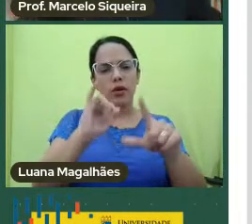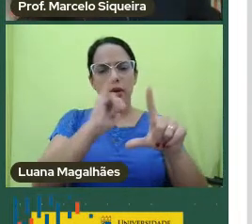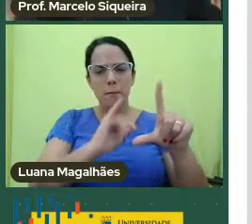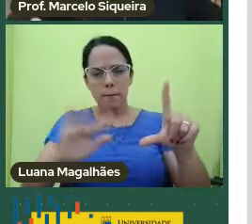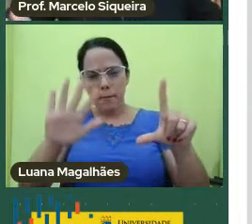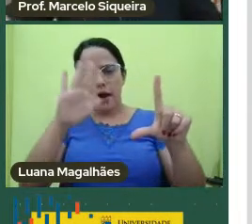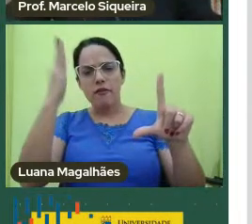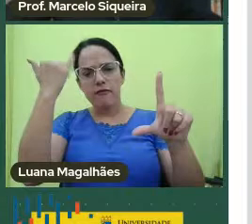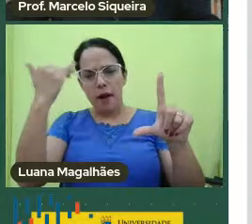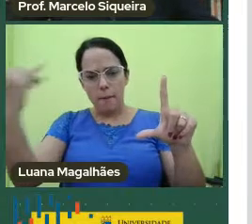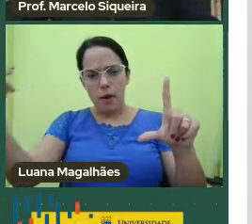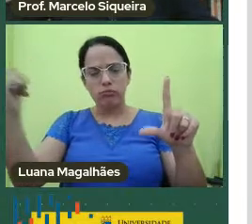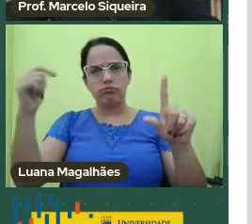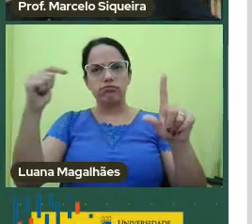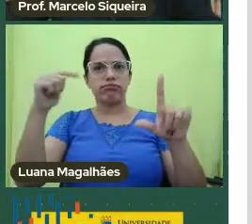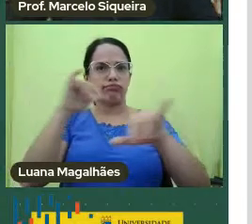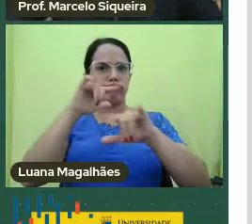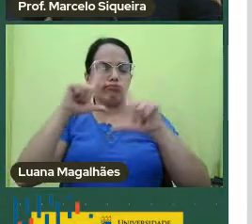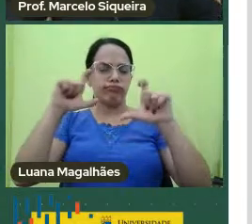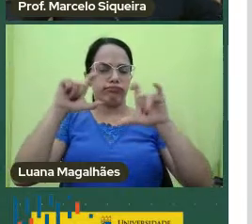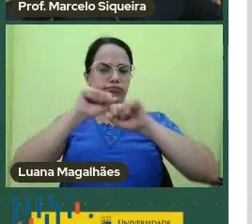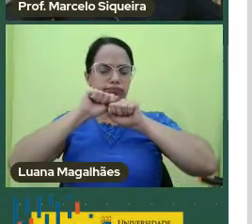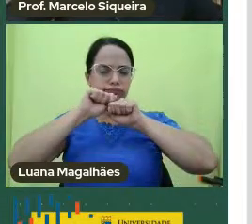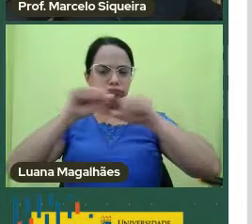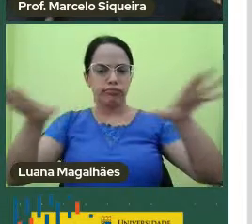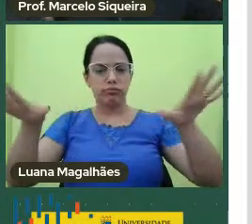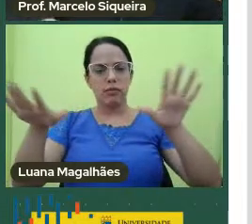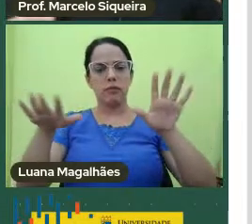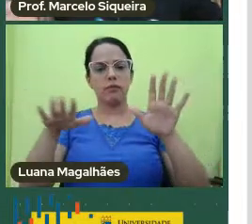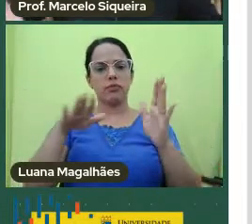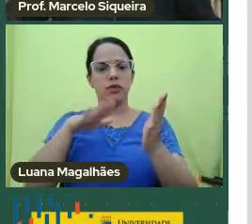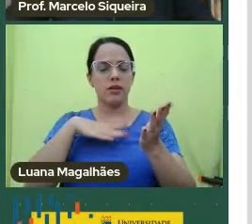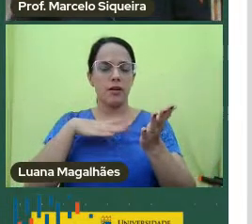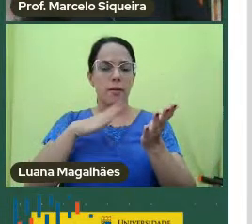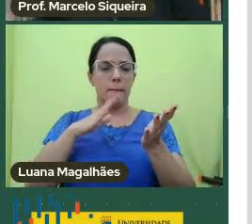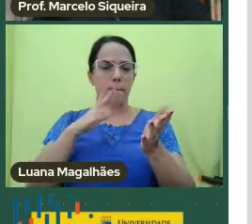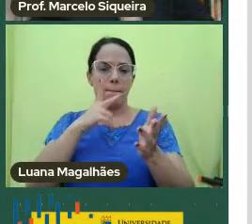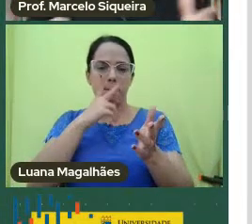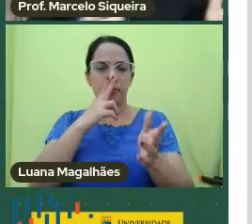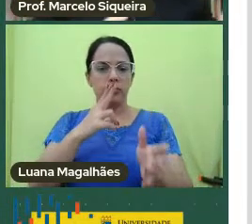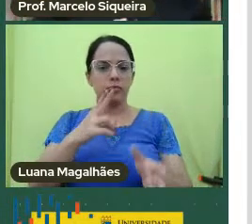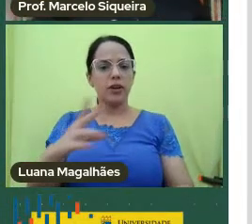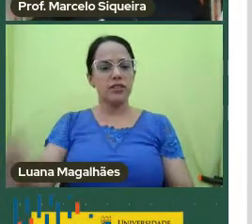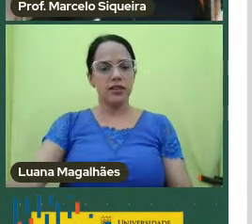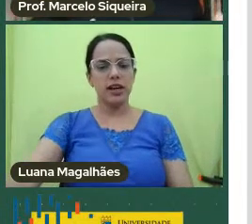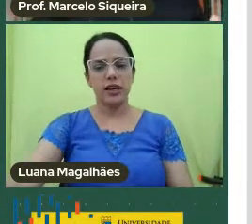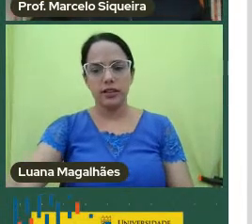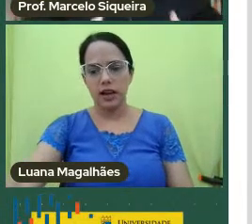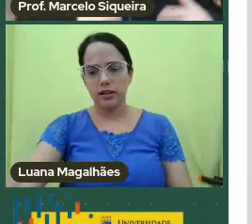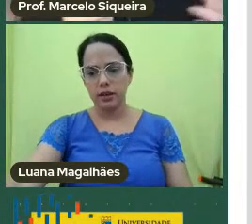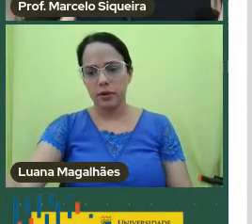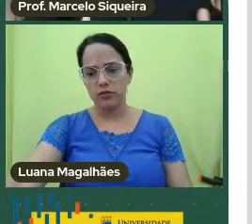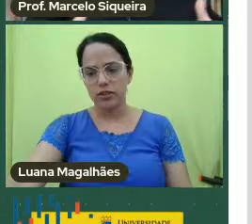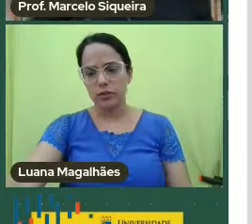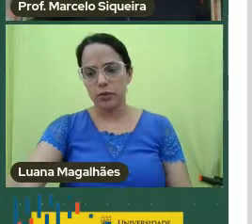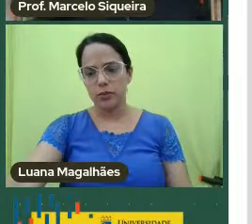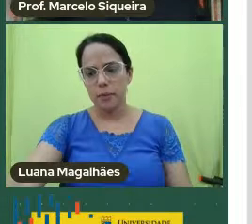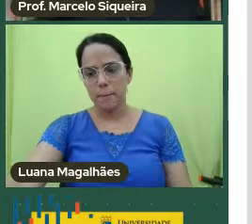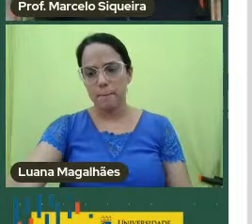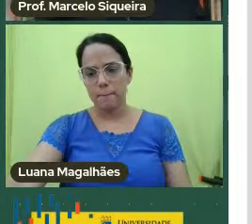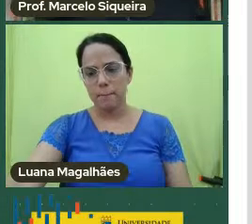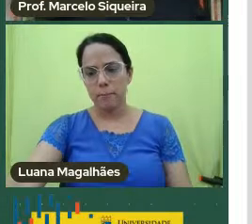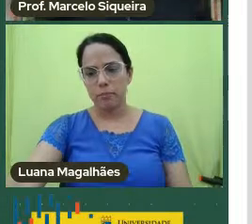quando ela é publicada, ou quando ela está quando você posta nas suas redes sociais, ou quando ela está no arquivo, ela tem uma vida pregressa, cheia de